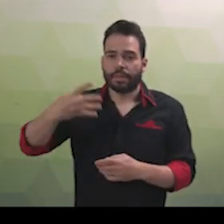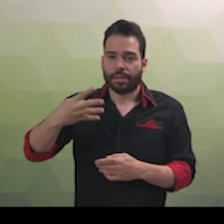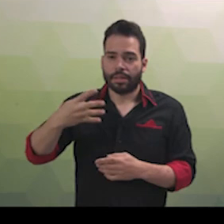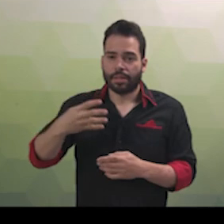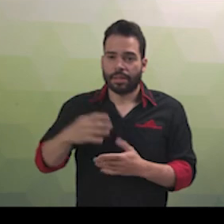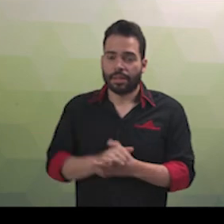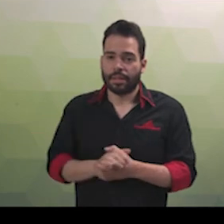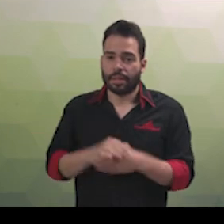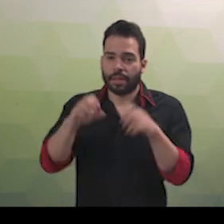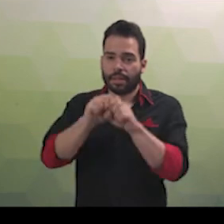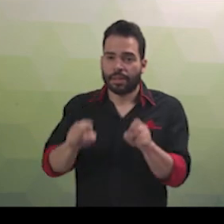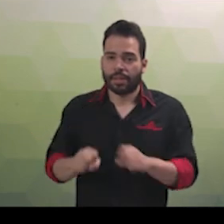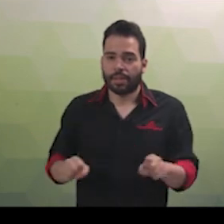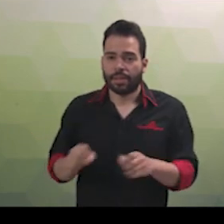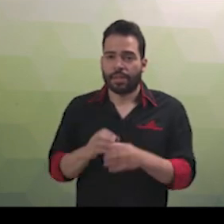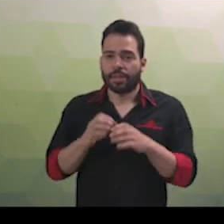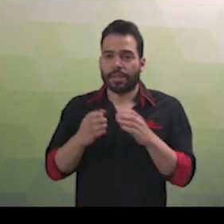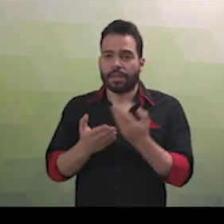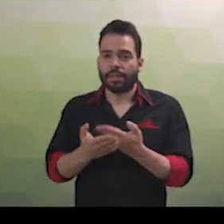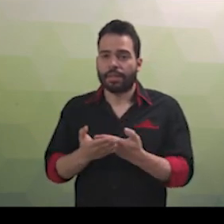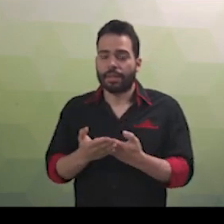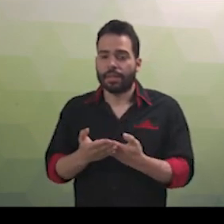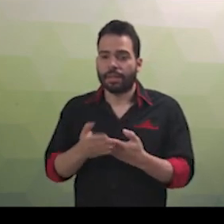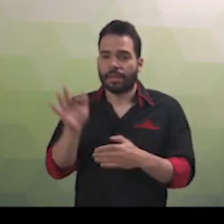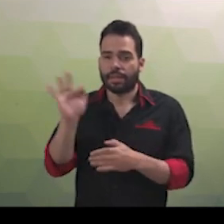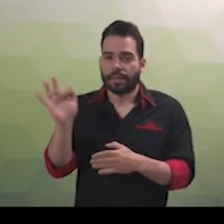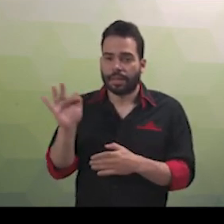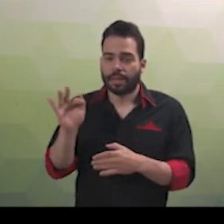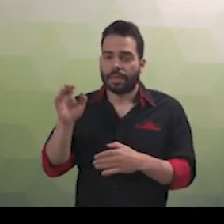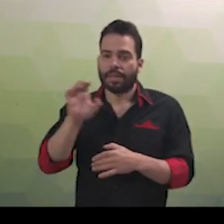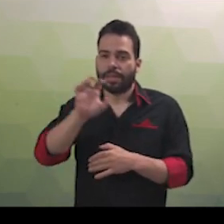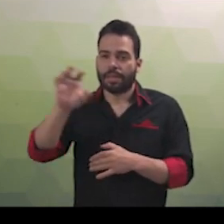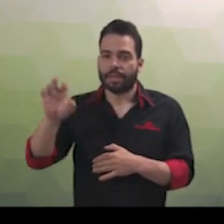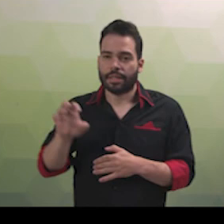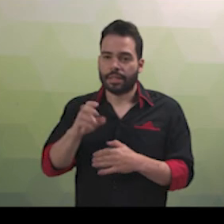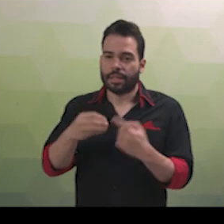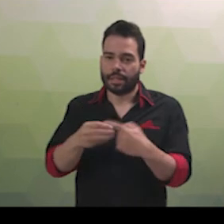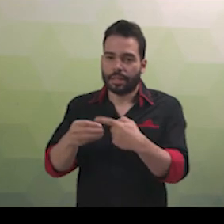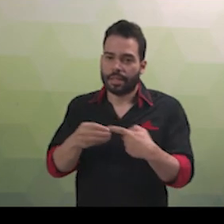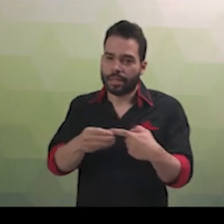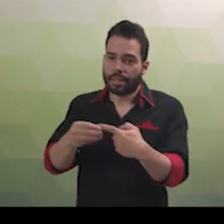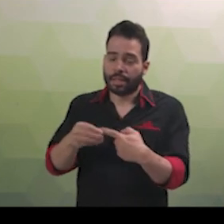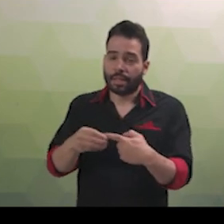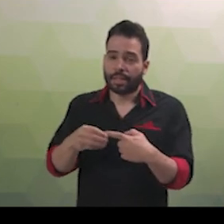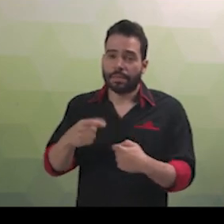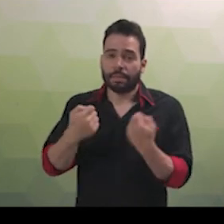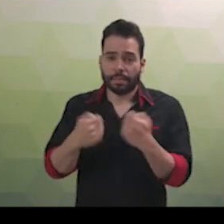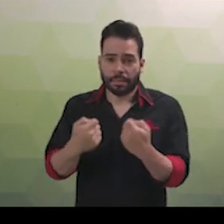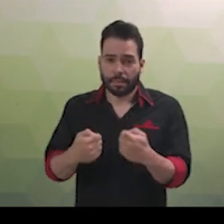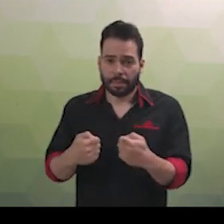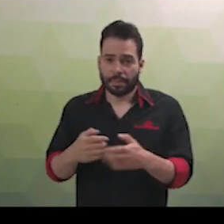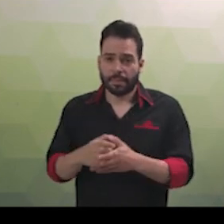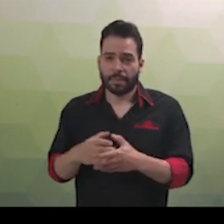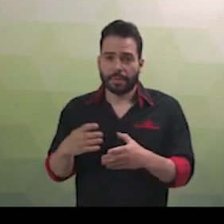4º. O Sistema Educacional Federal e os sistemas educacionais estaduais, municipais e do Distrito